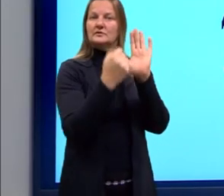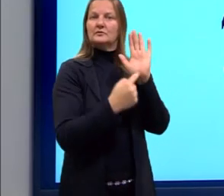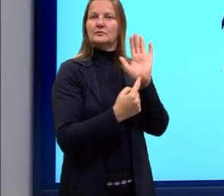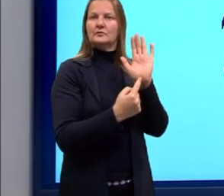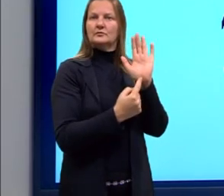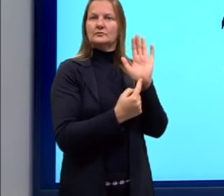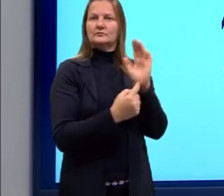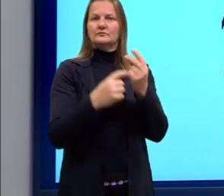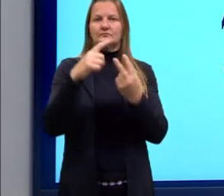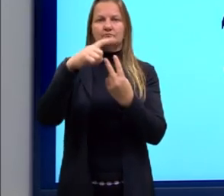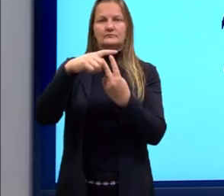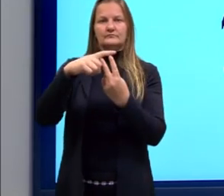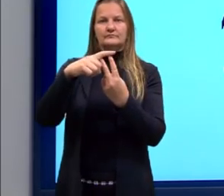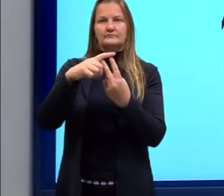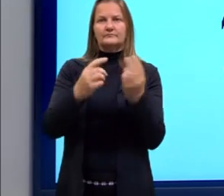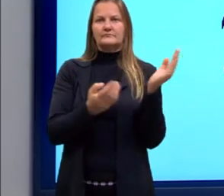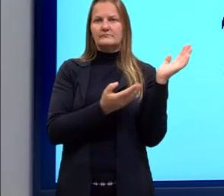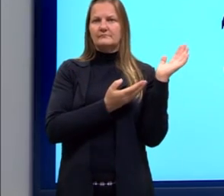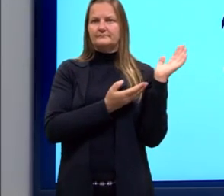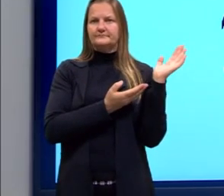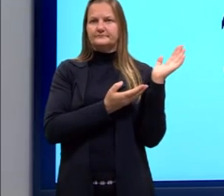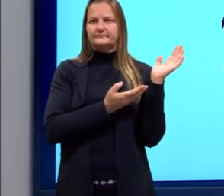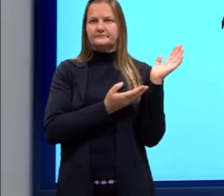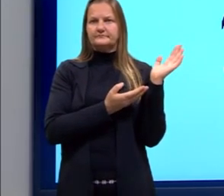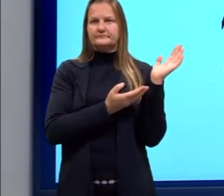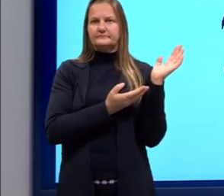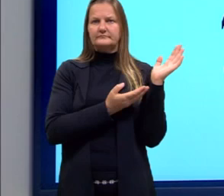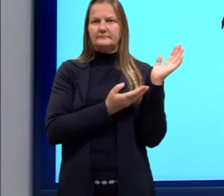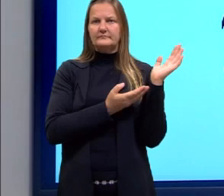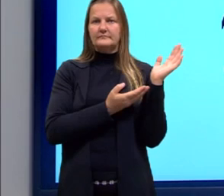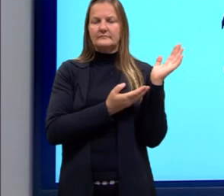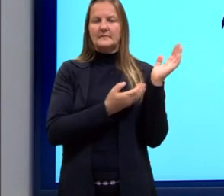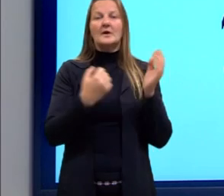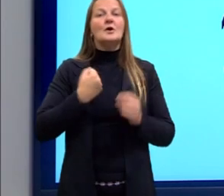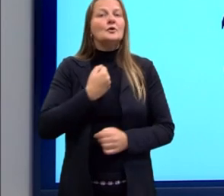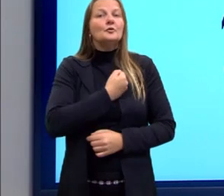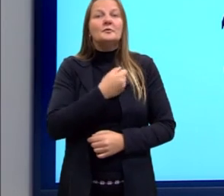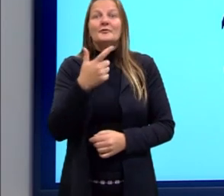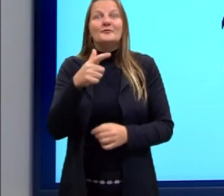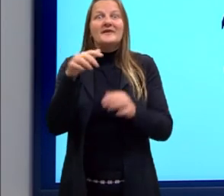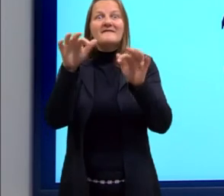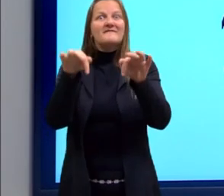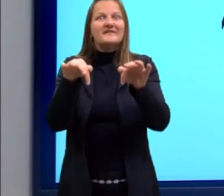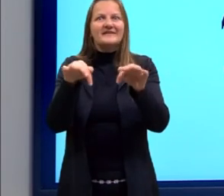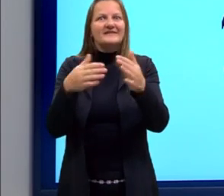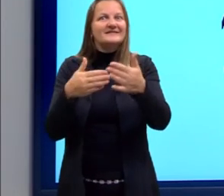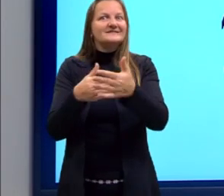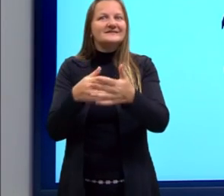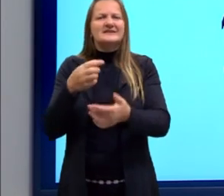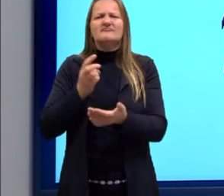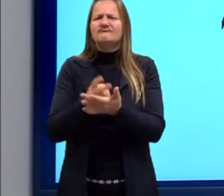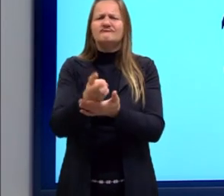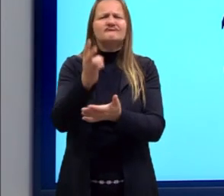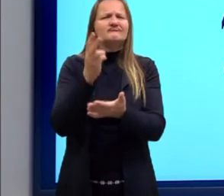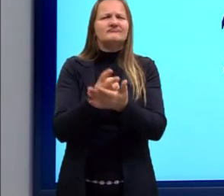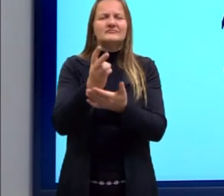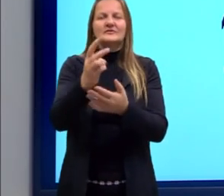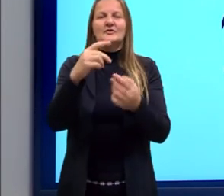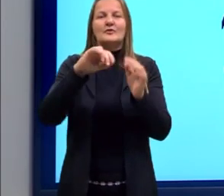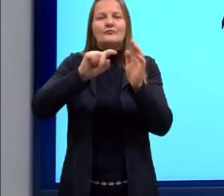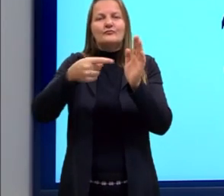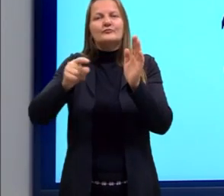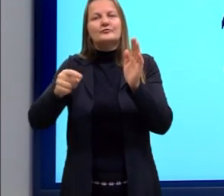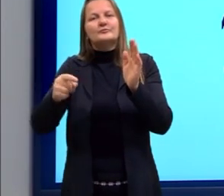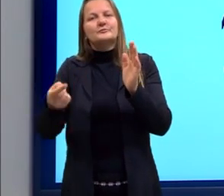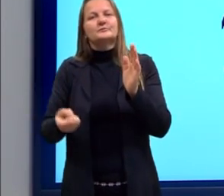número pi e podemos ver né que o número pi é um número com infinitas casas decimais porém